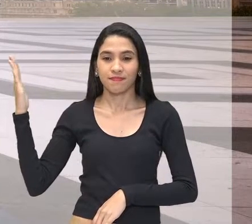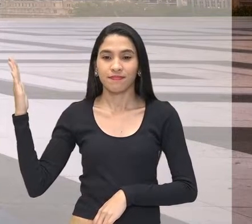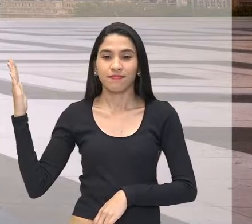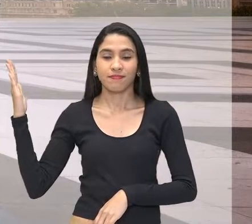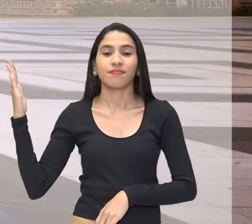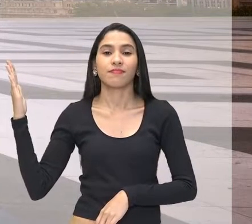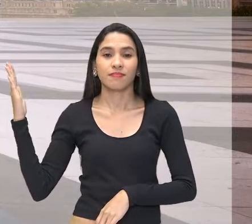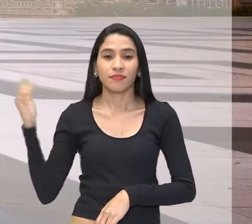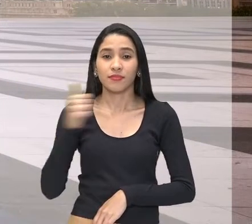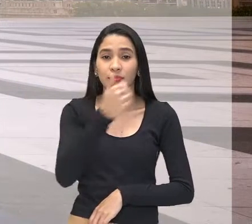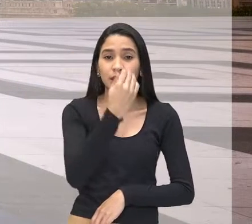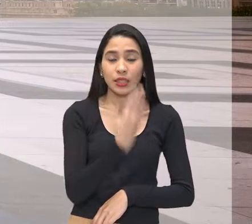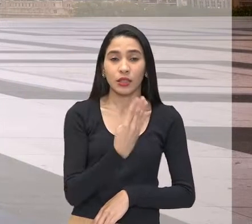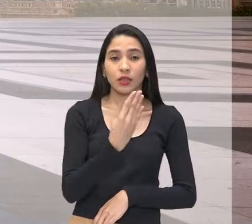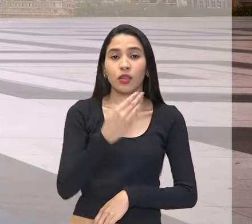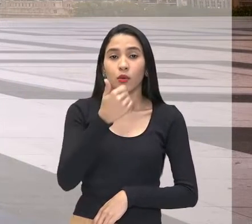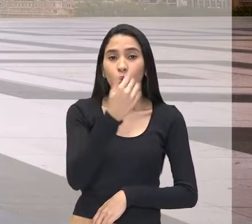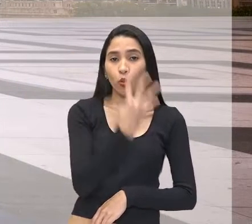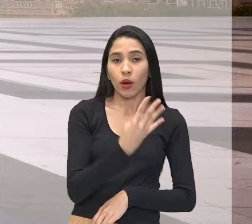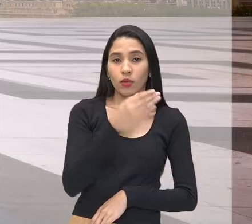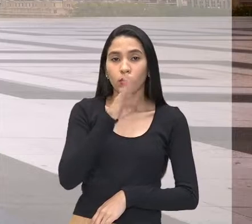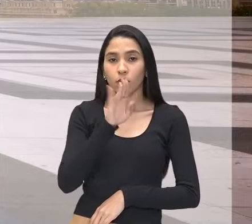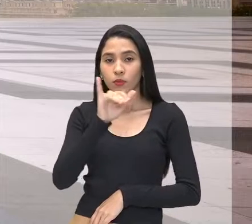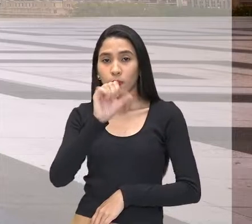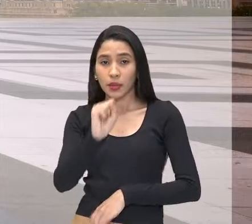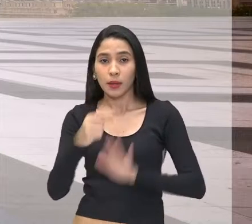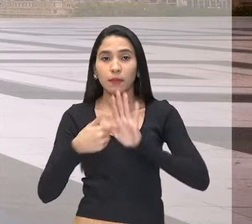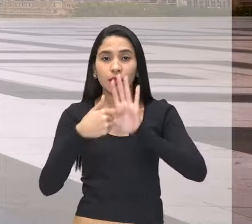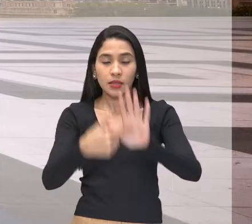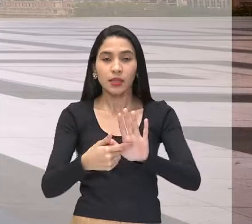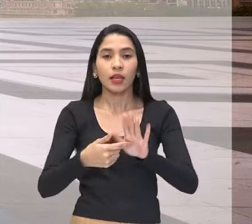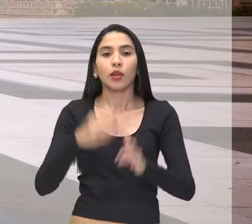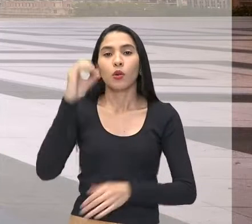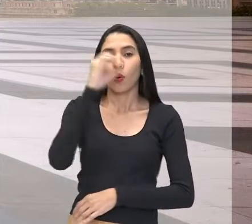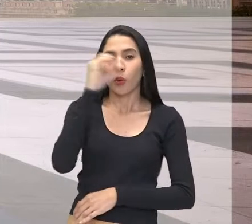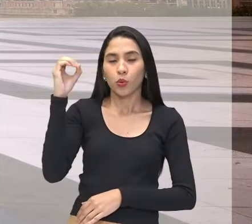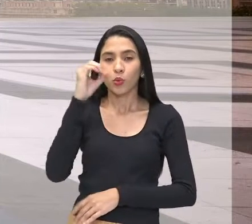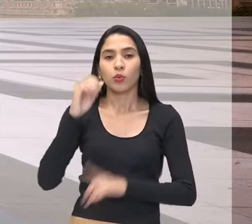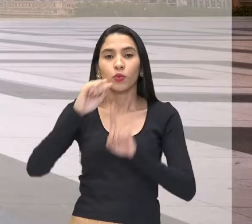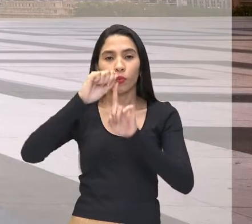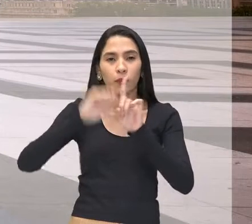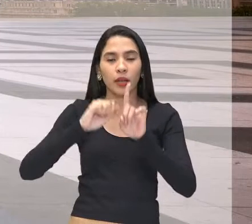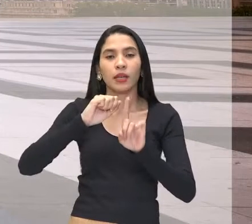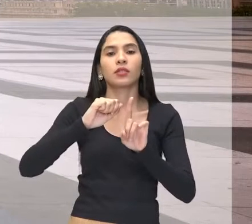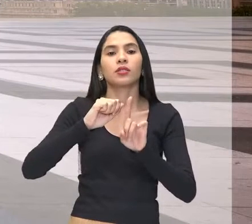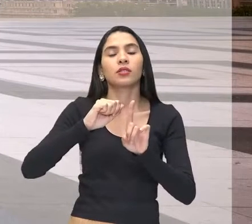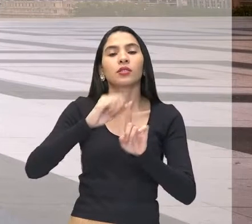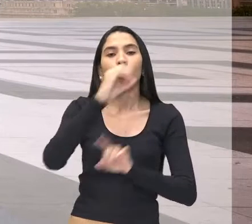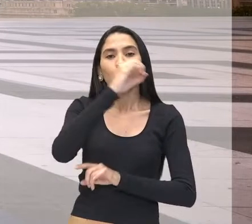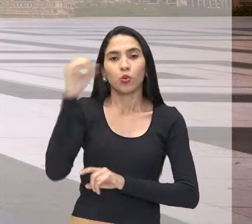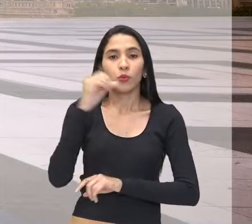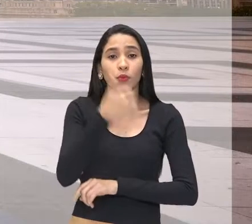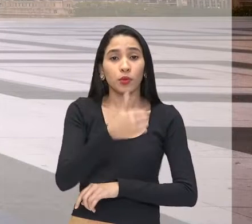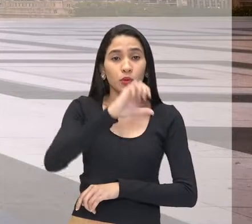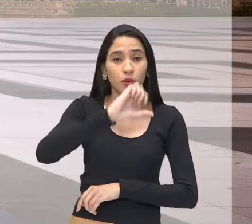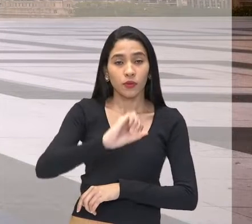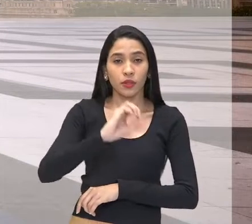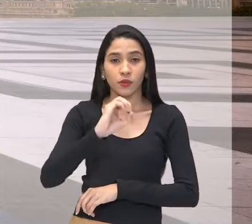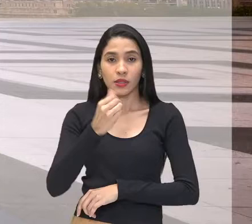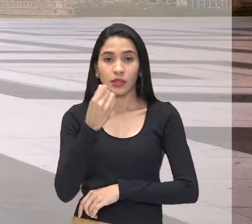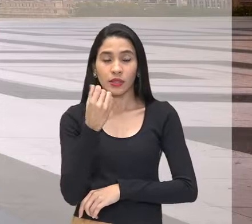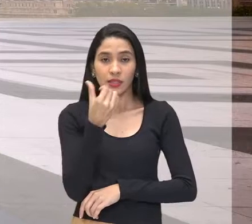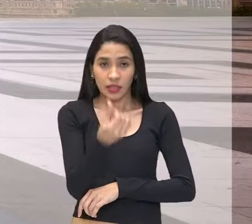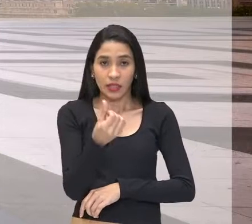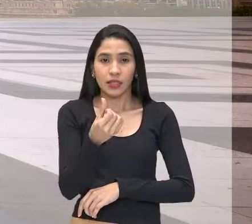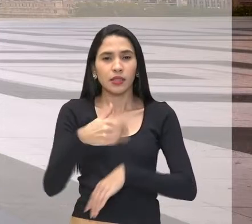O 14 bis ele foi apresentado em outubro de 1906 e ele foi o primeiro